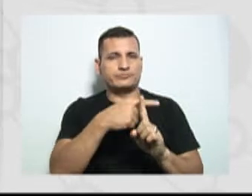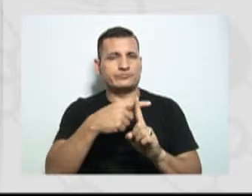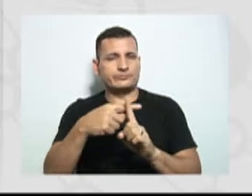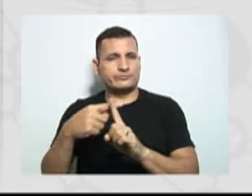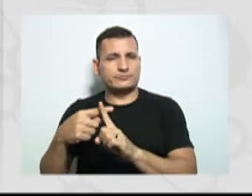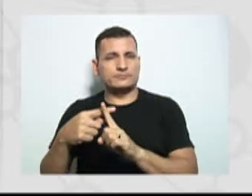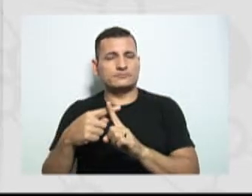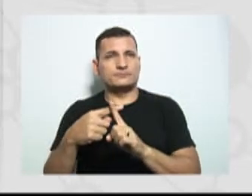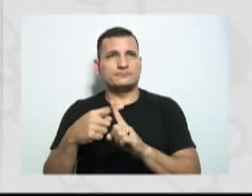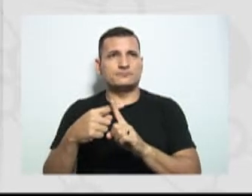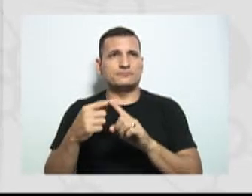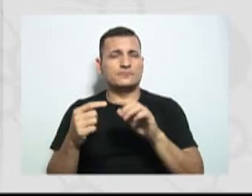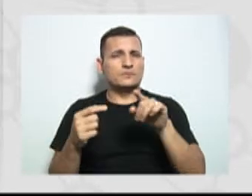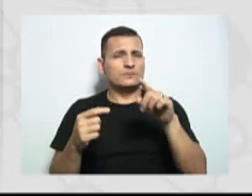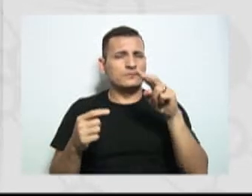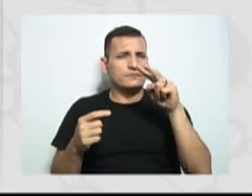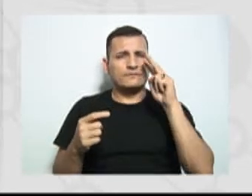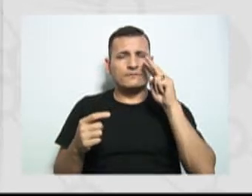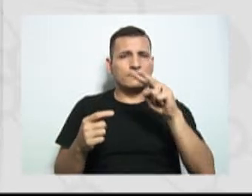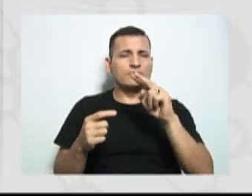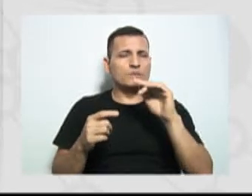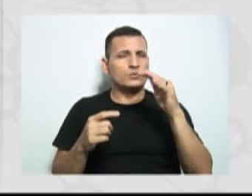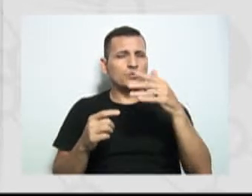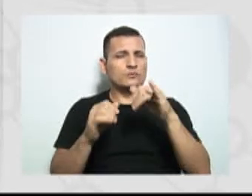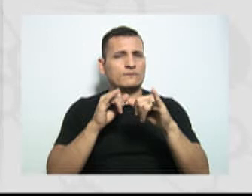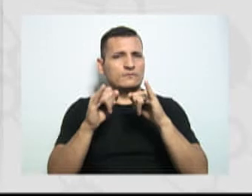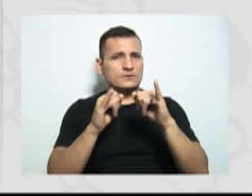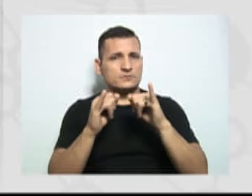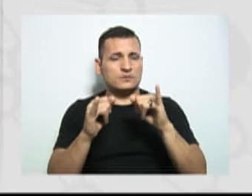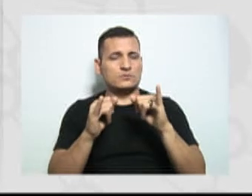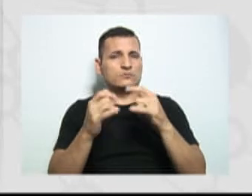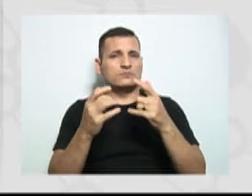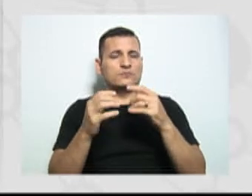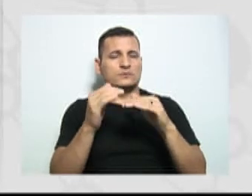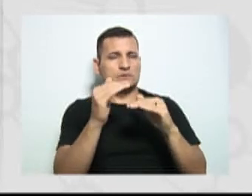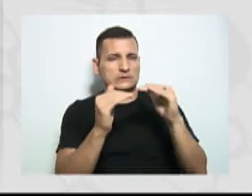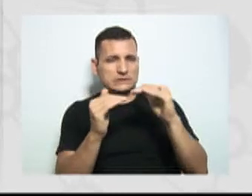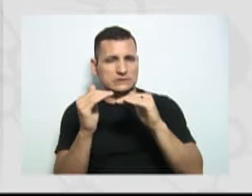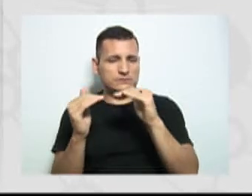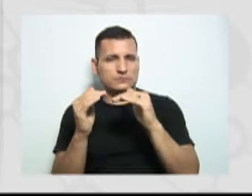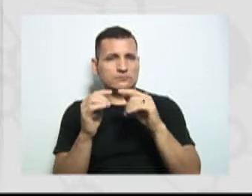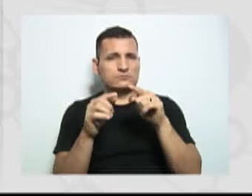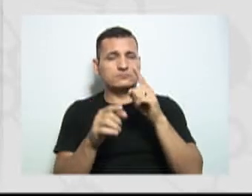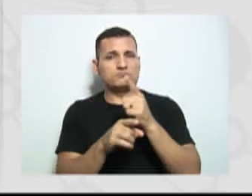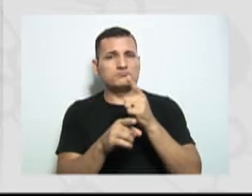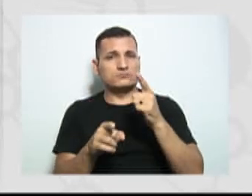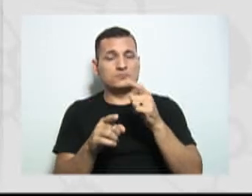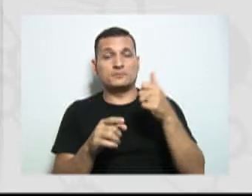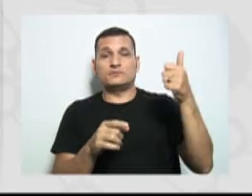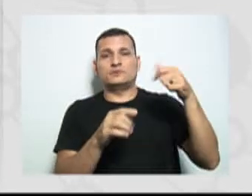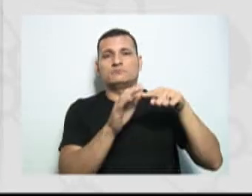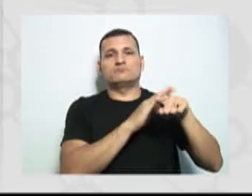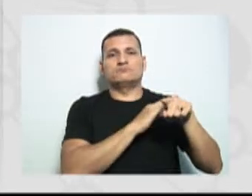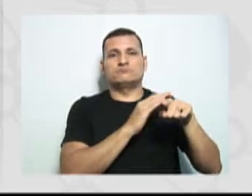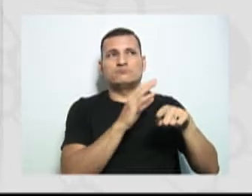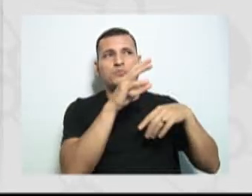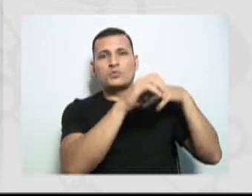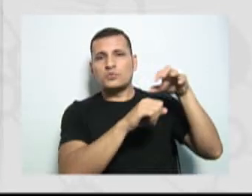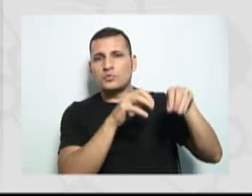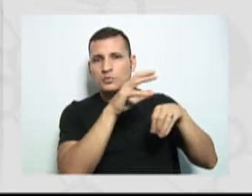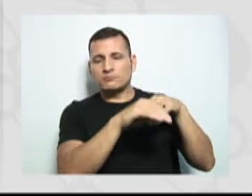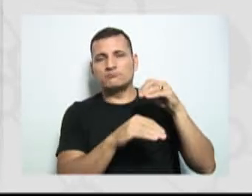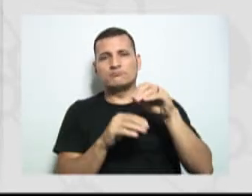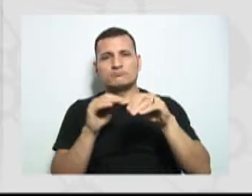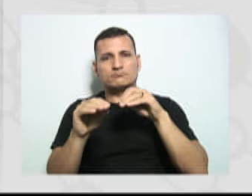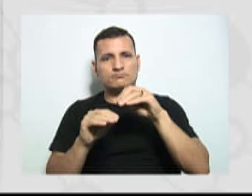fixas. Se vocês forem observar, todas as informações para a questão do ponto de equilíbrio, vocês vão achar na questão anterior, que se eu somar os custos